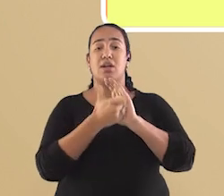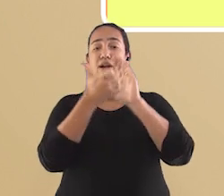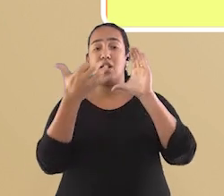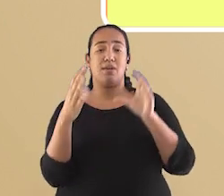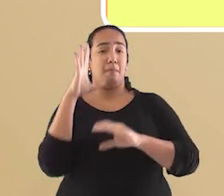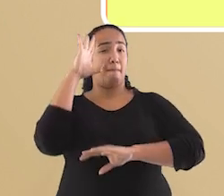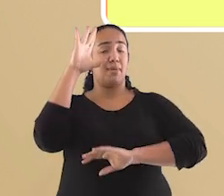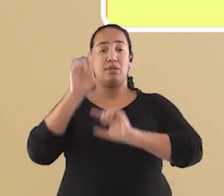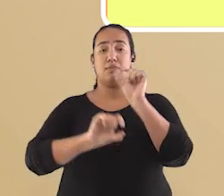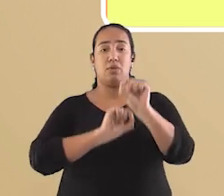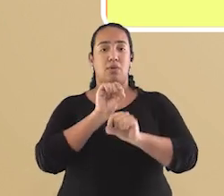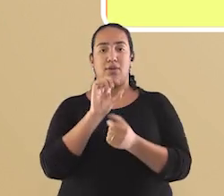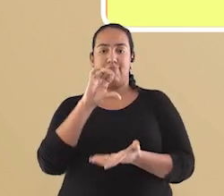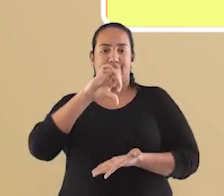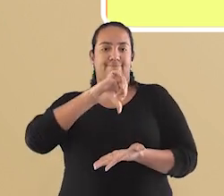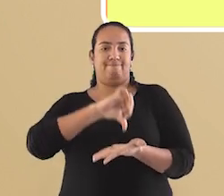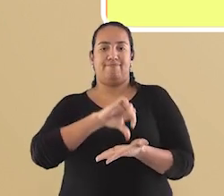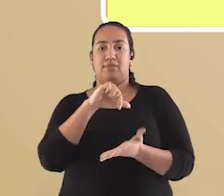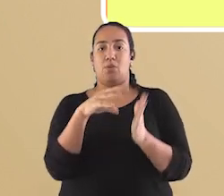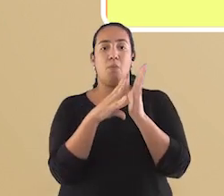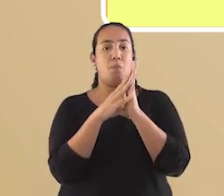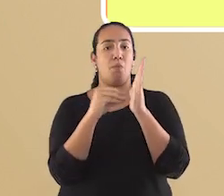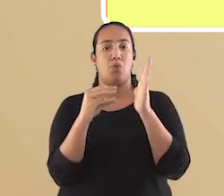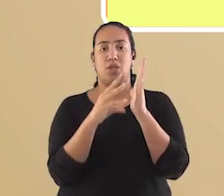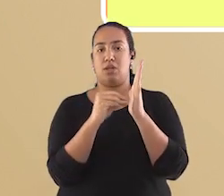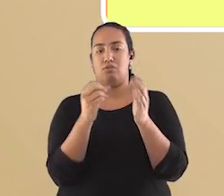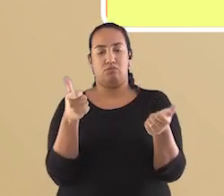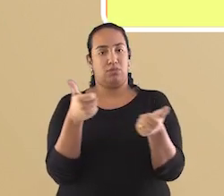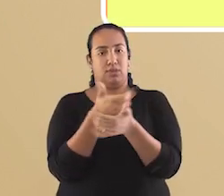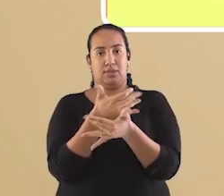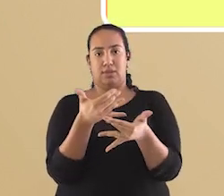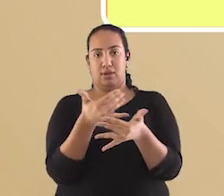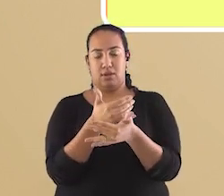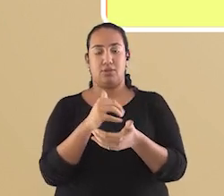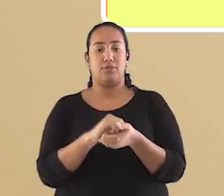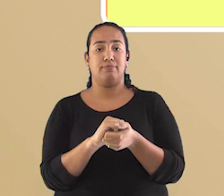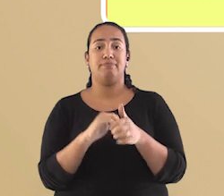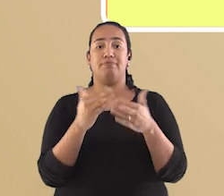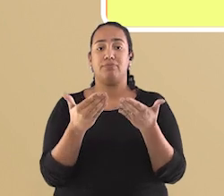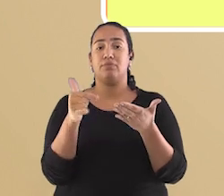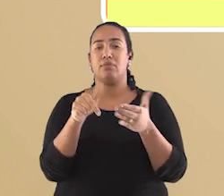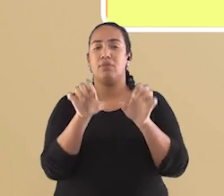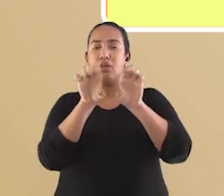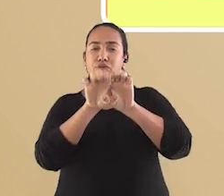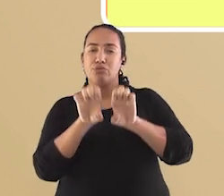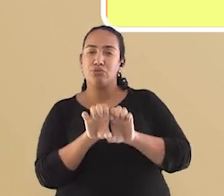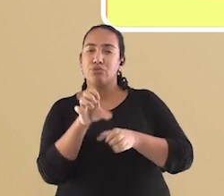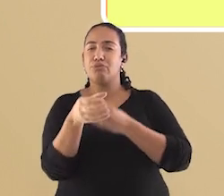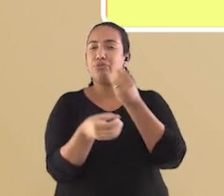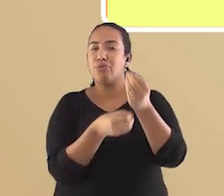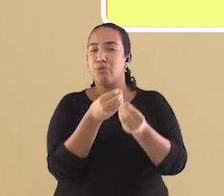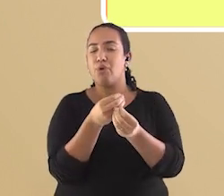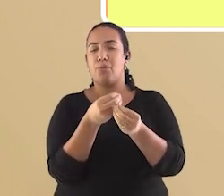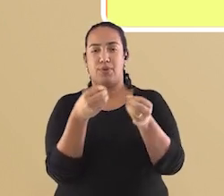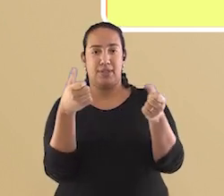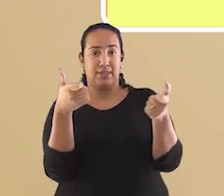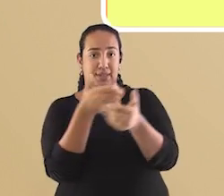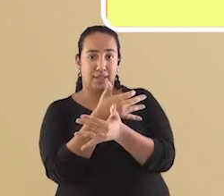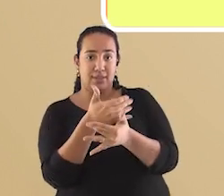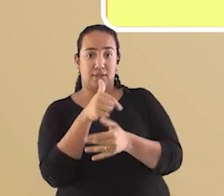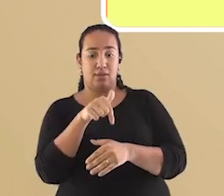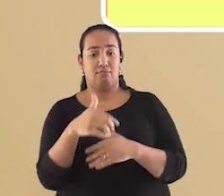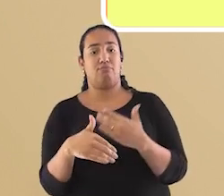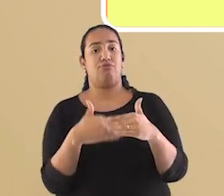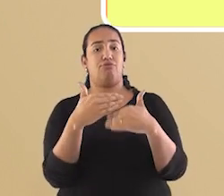polis, que era basicamente o seu modelo de cidade-estado. Essa estrutura de comunidade foi surgindo de maneira